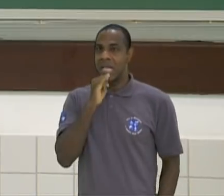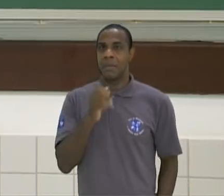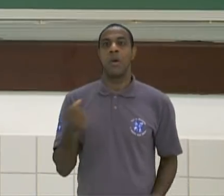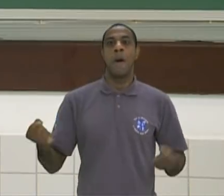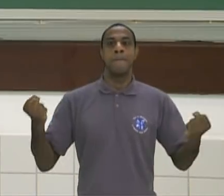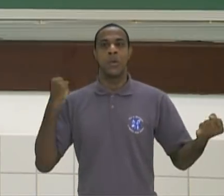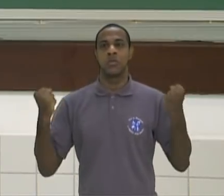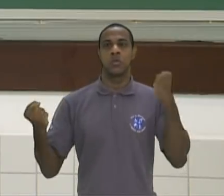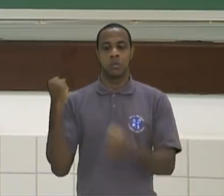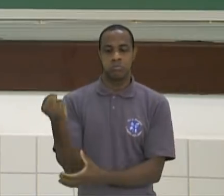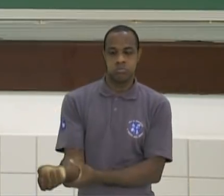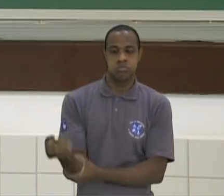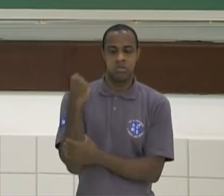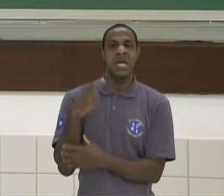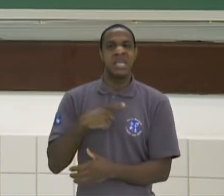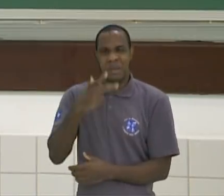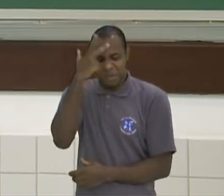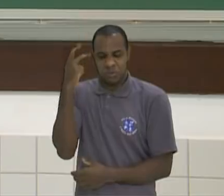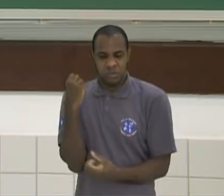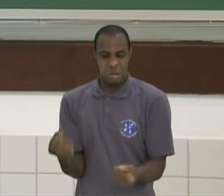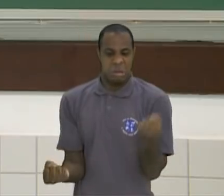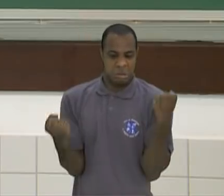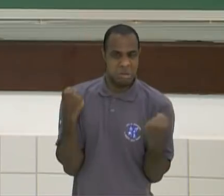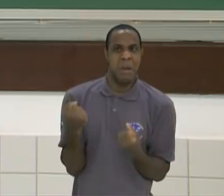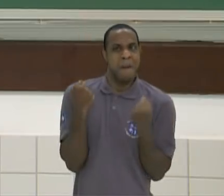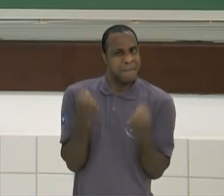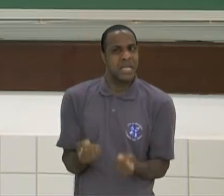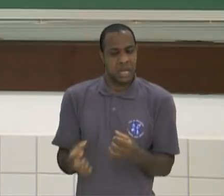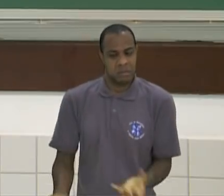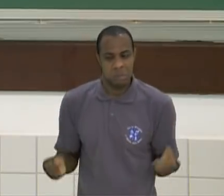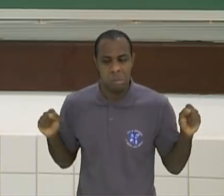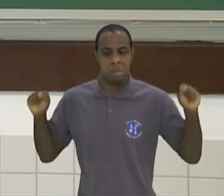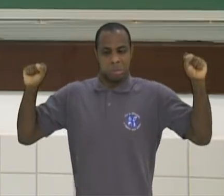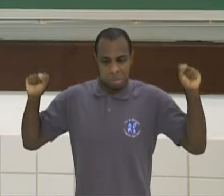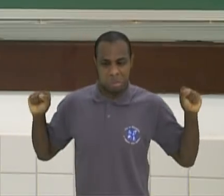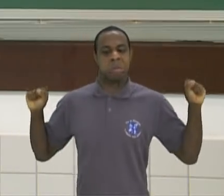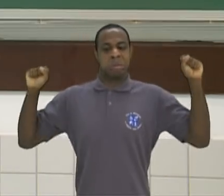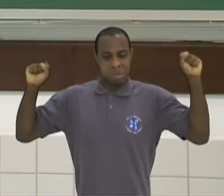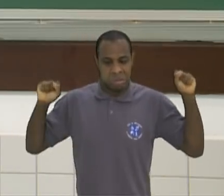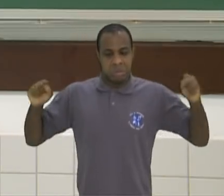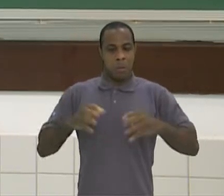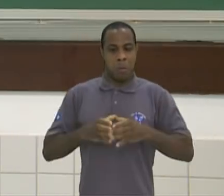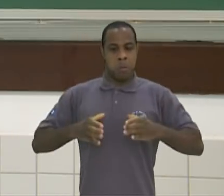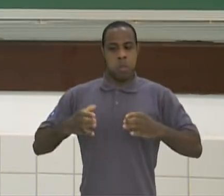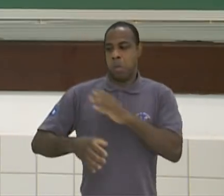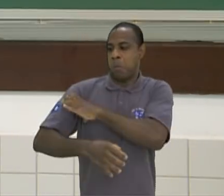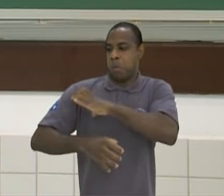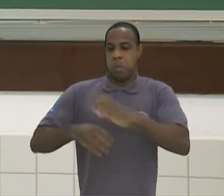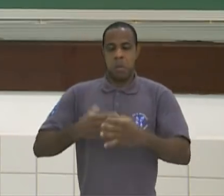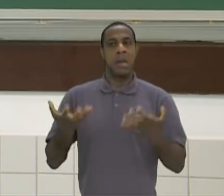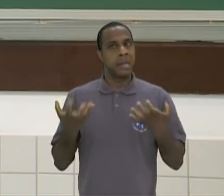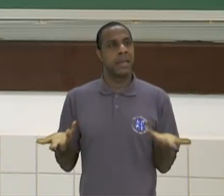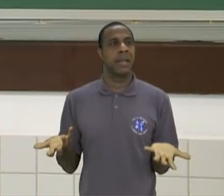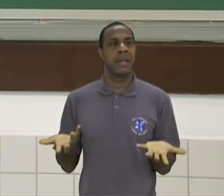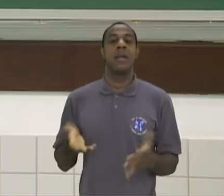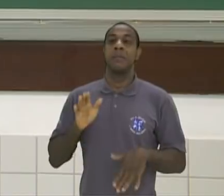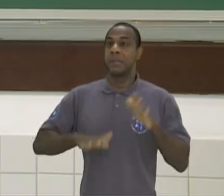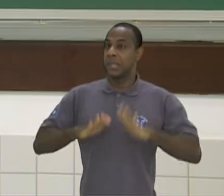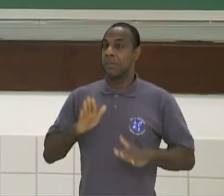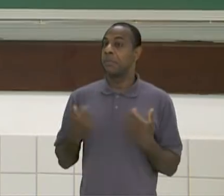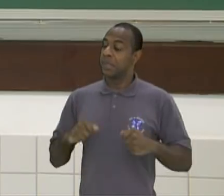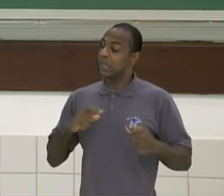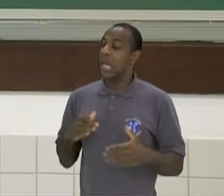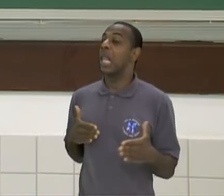musculação você acaba dando cargas sobre cargas muito grandes ao corpo, justamente para fazer o ganho muscular, né?